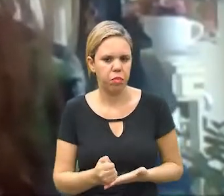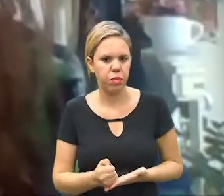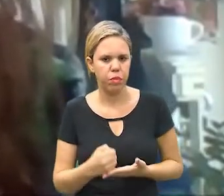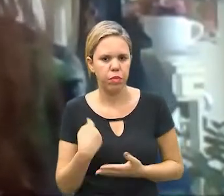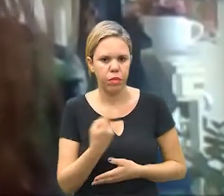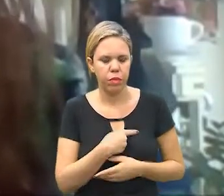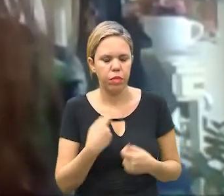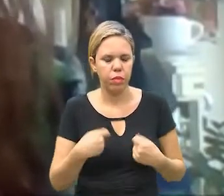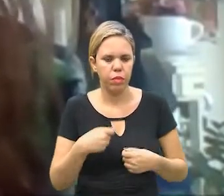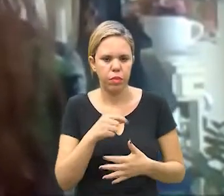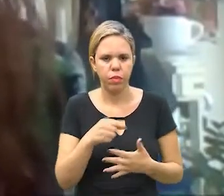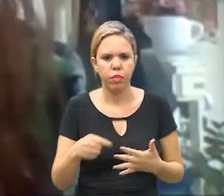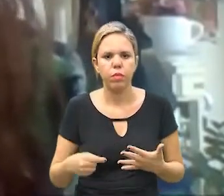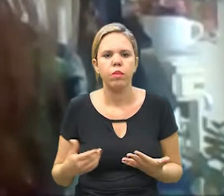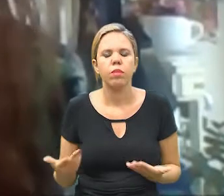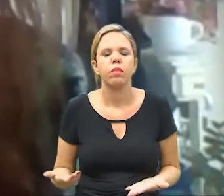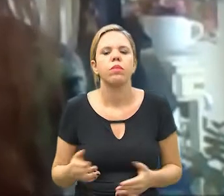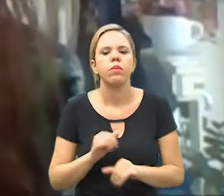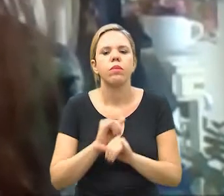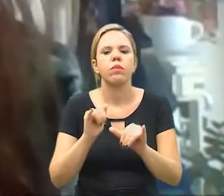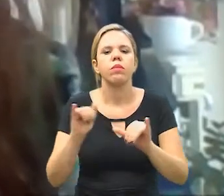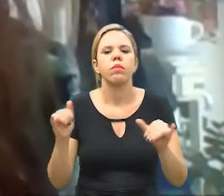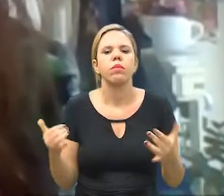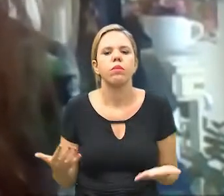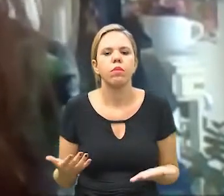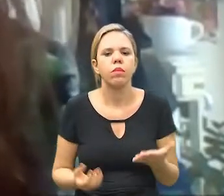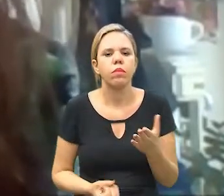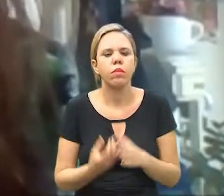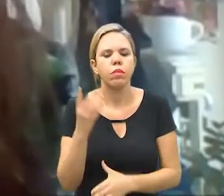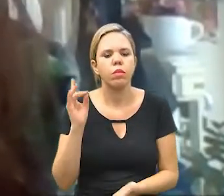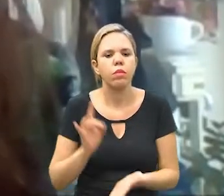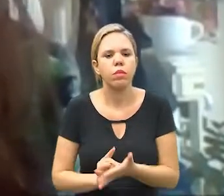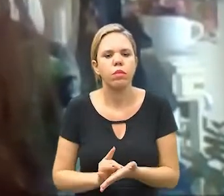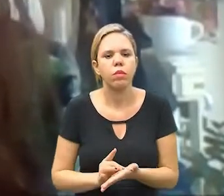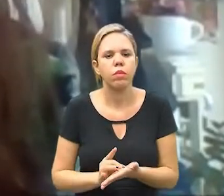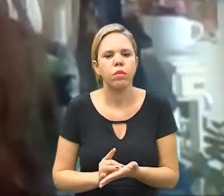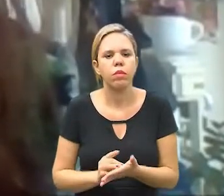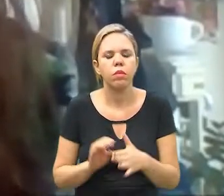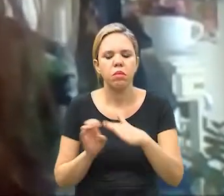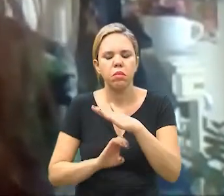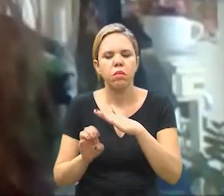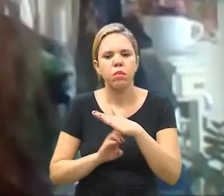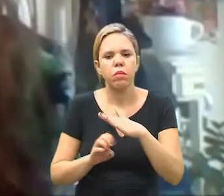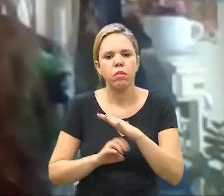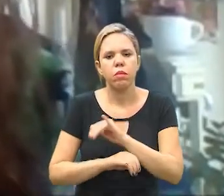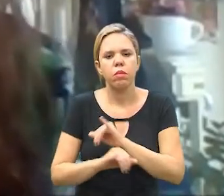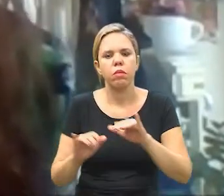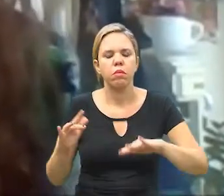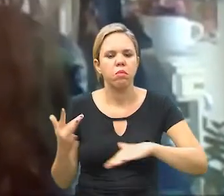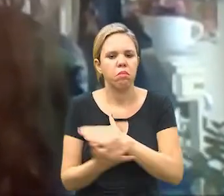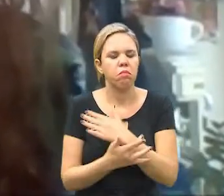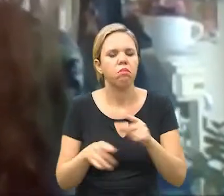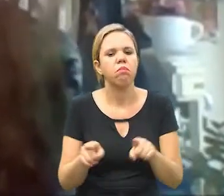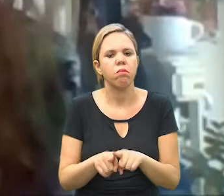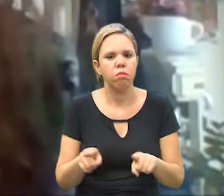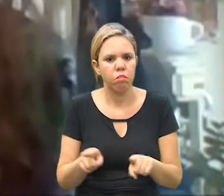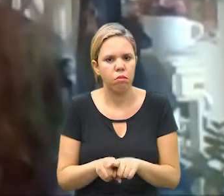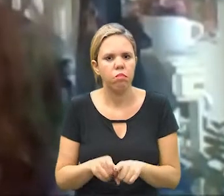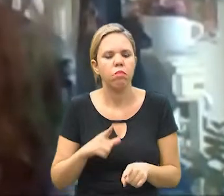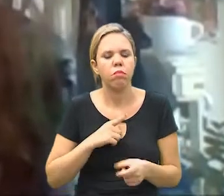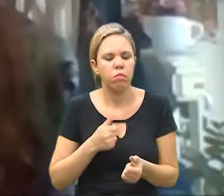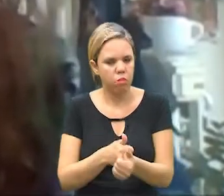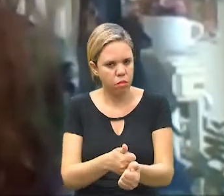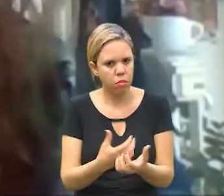as nossas necessidades. As campanhas que estão sendo realizadas por empresas, pela mídia, também têm